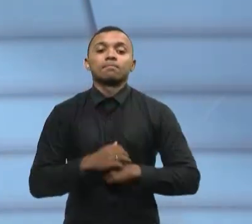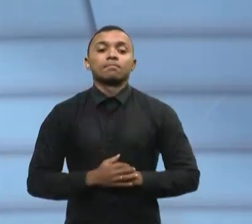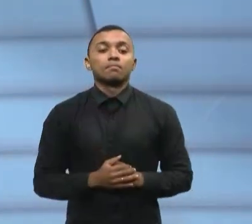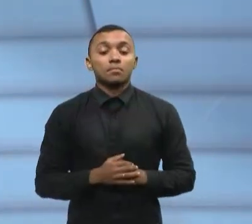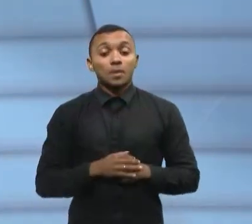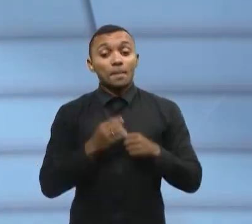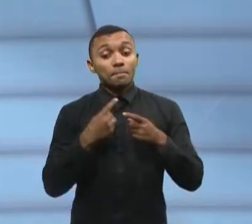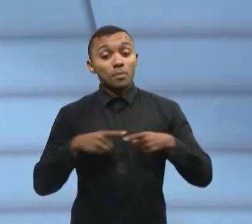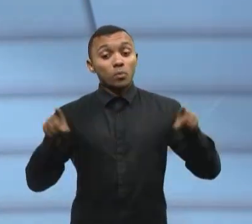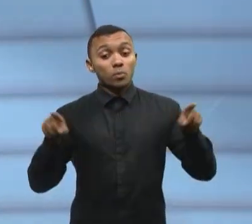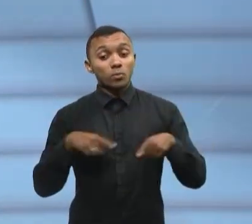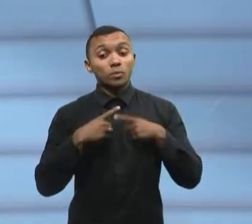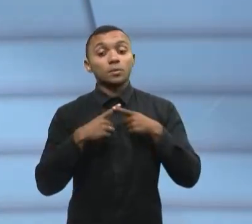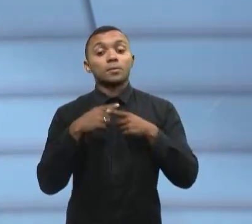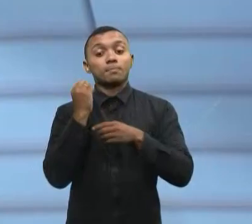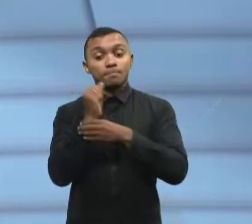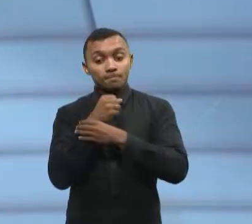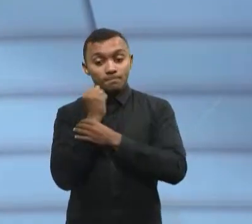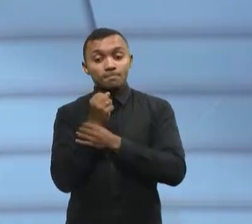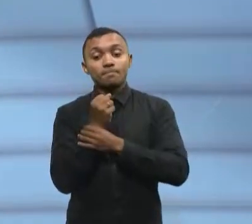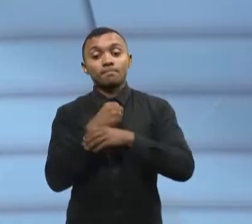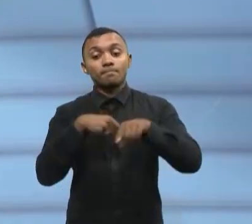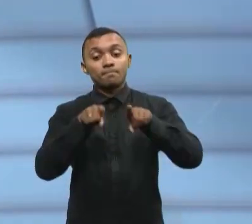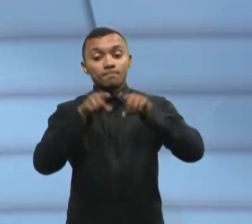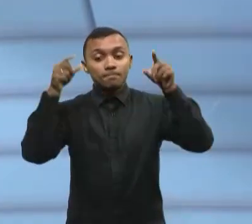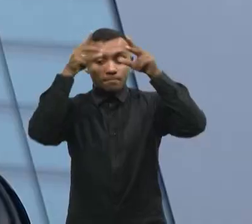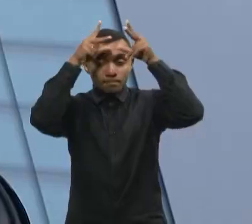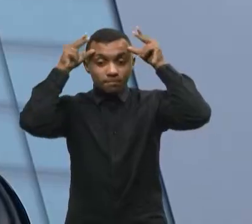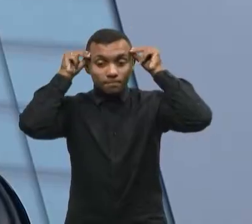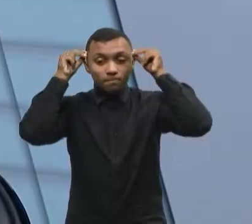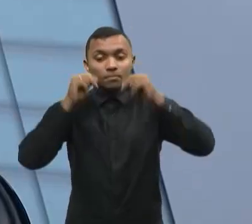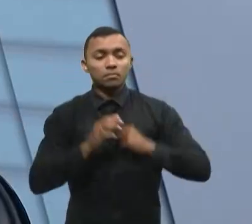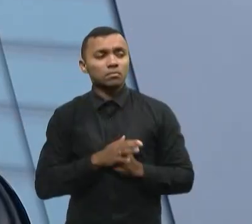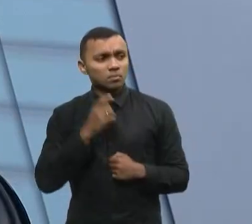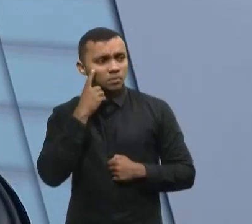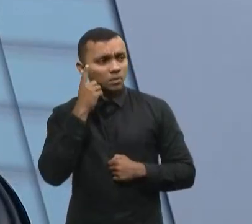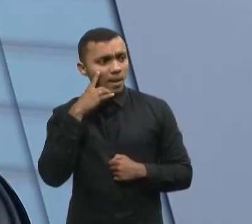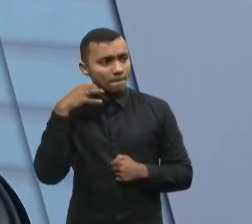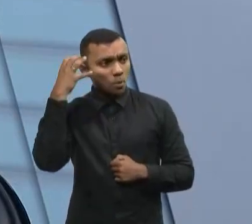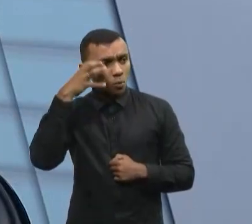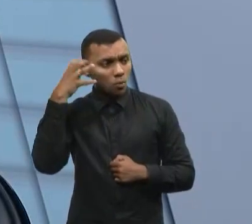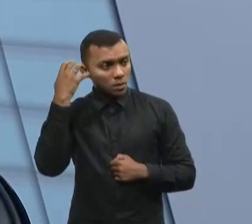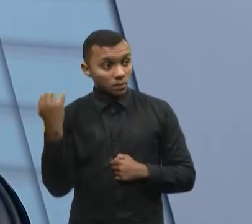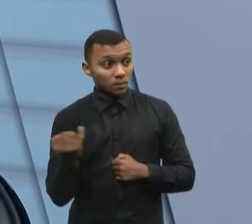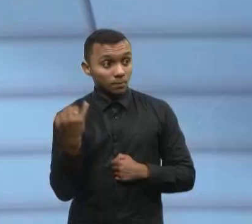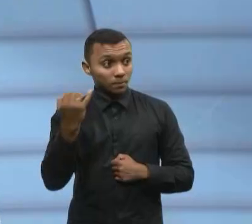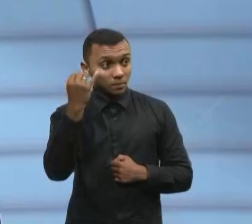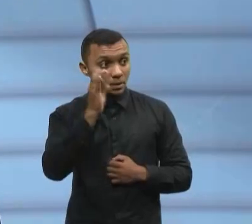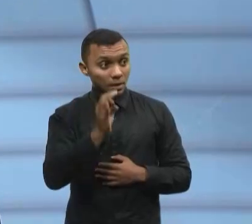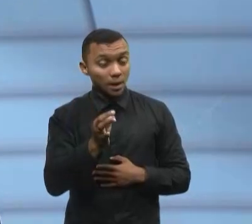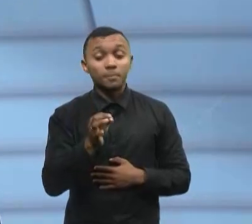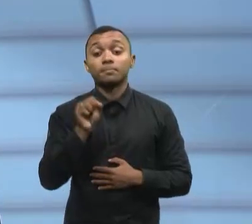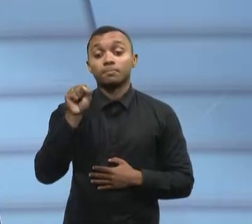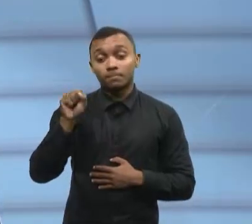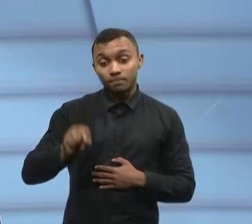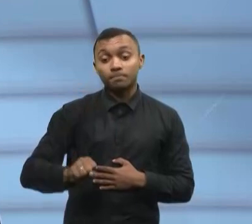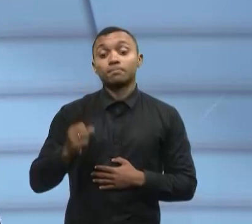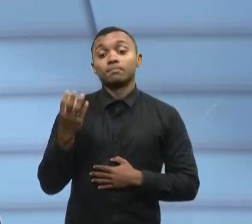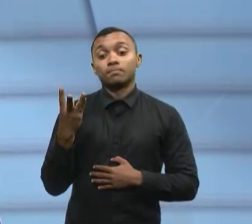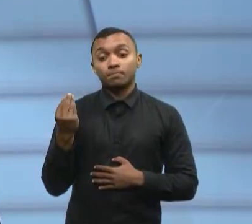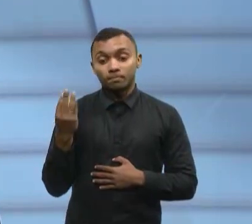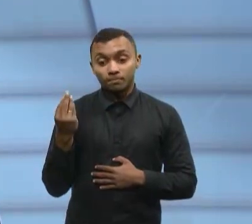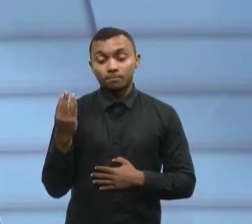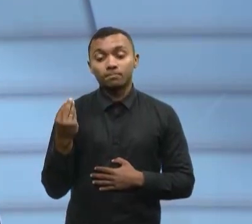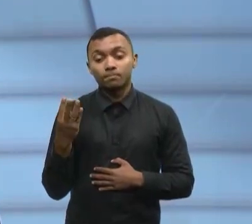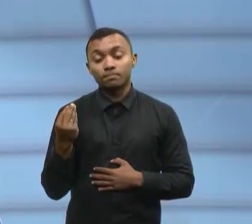musicoterapeuta e enfermeiro. A música é muito importante, né, na terapia? Sim. Já entra como parte